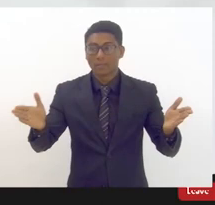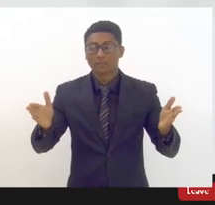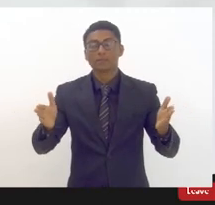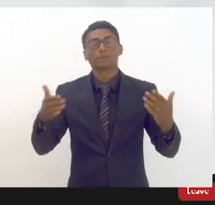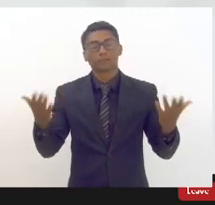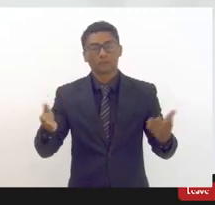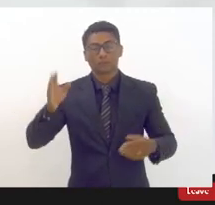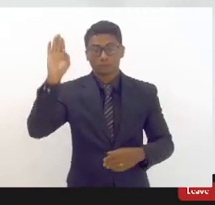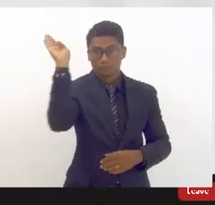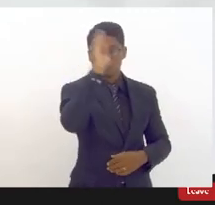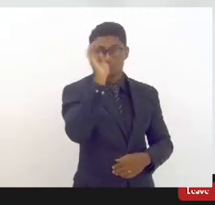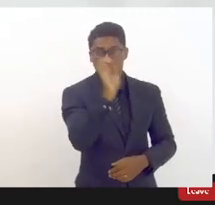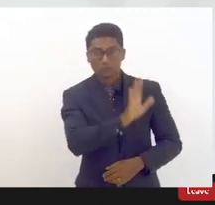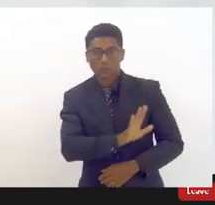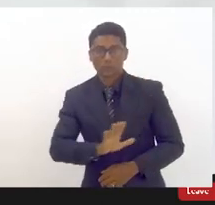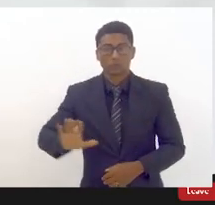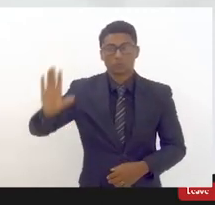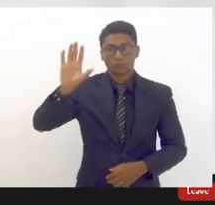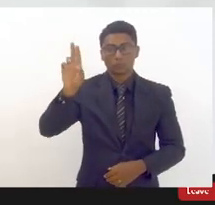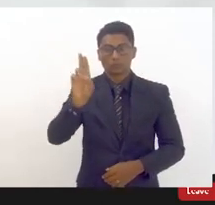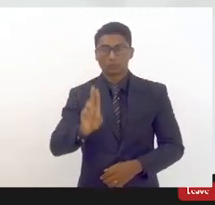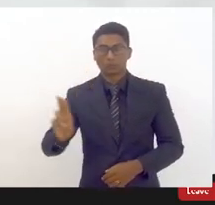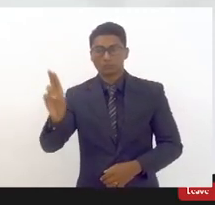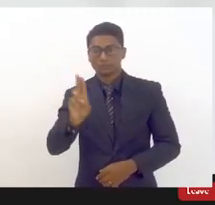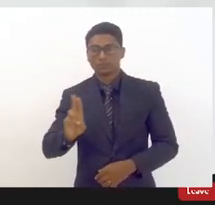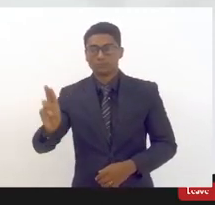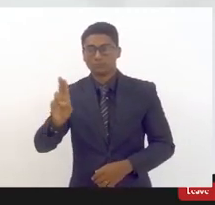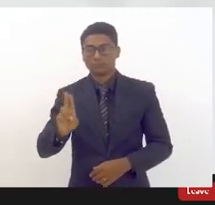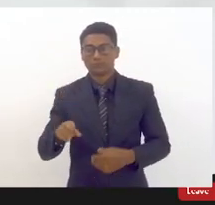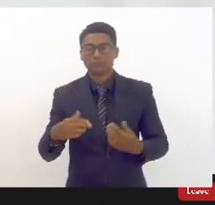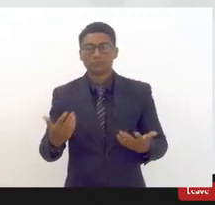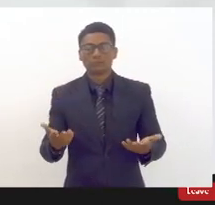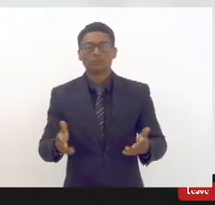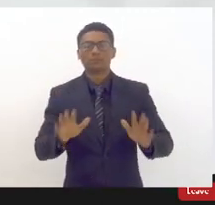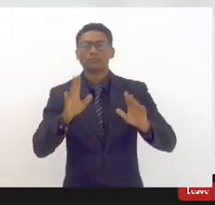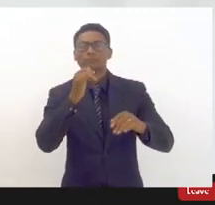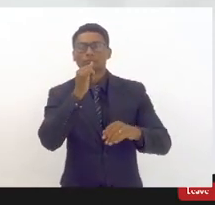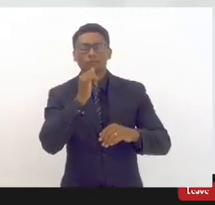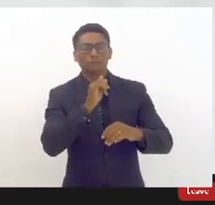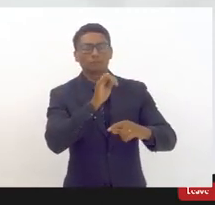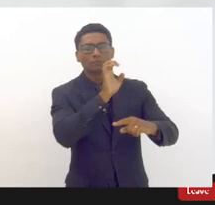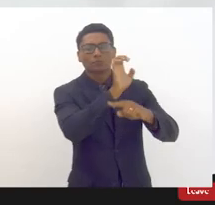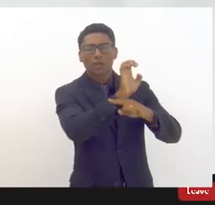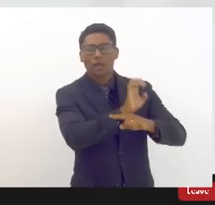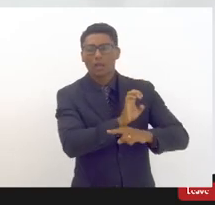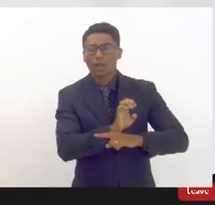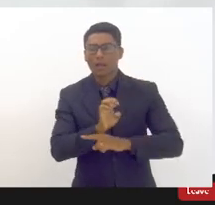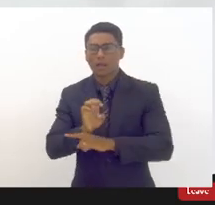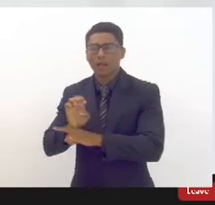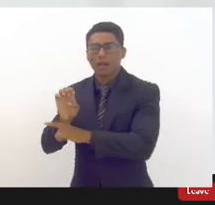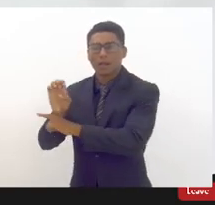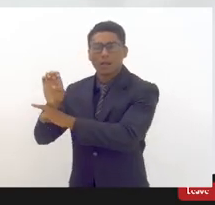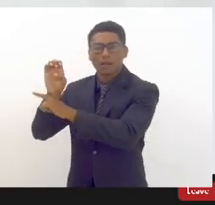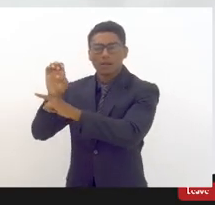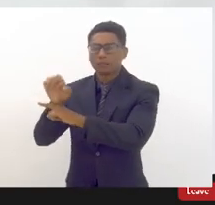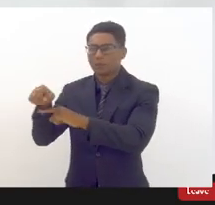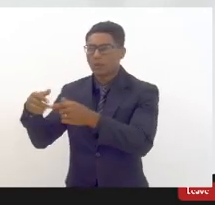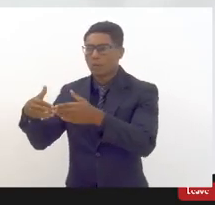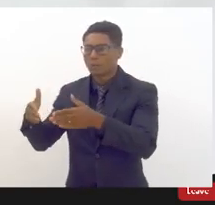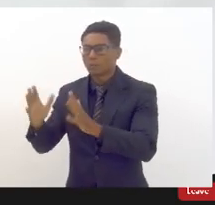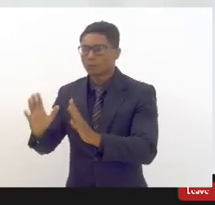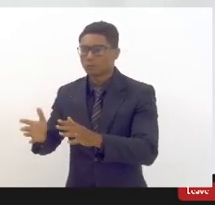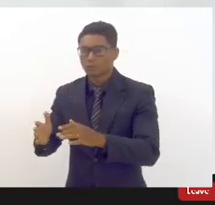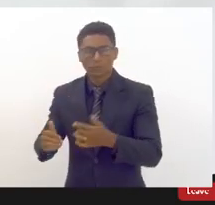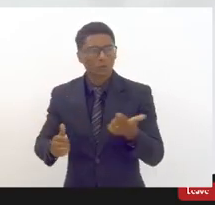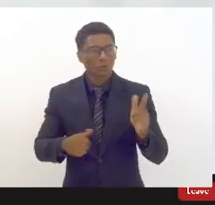E a principal diferença entre começar mais cedo em um estado ou mais tarde em outro é muito mais a questão da adequação das antenas